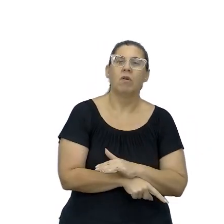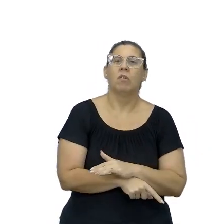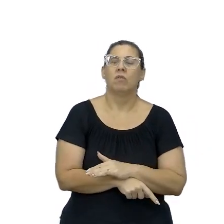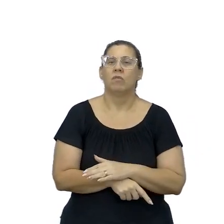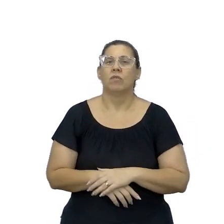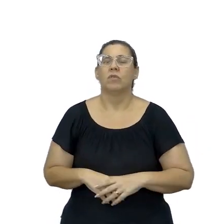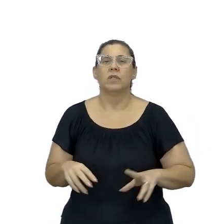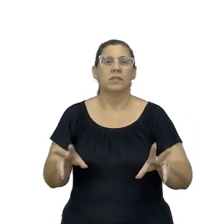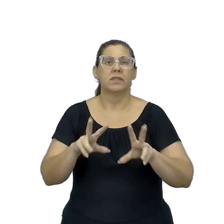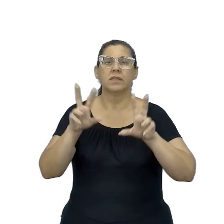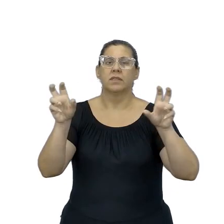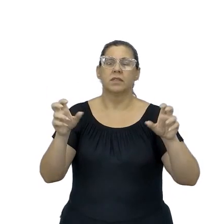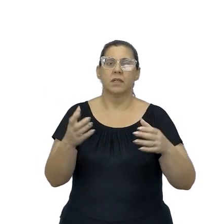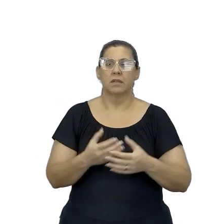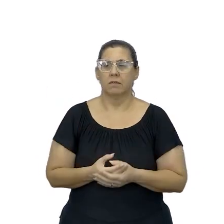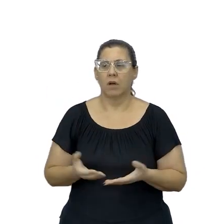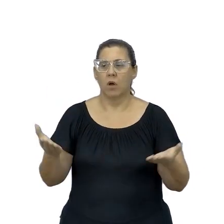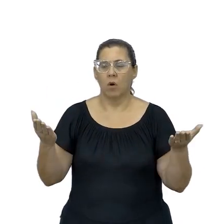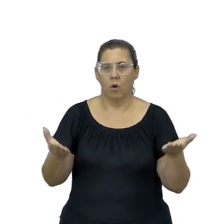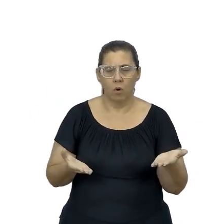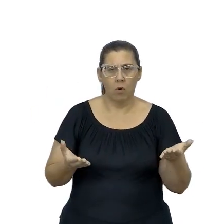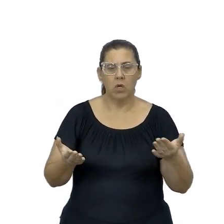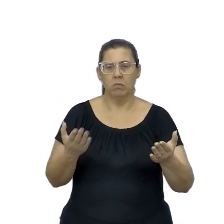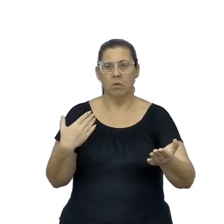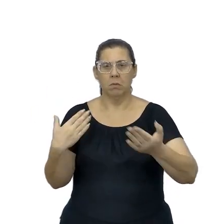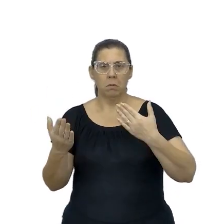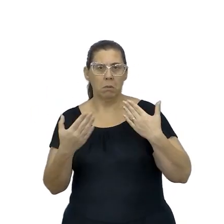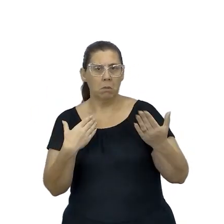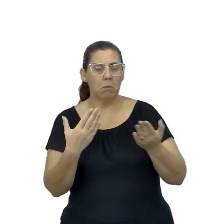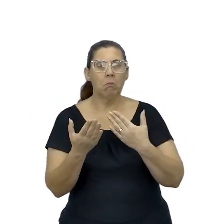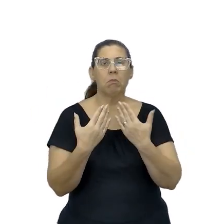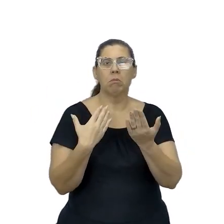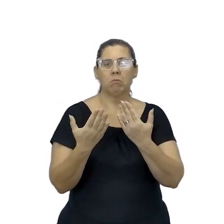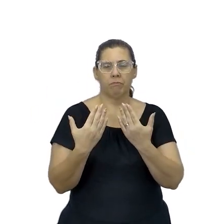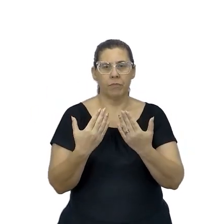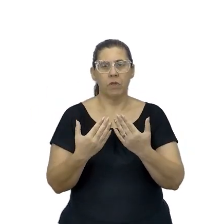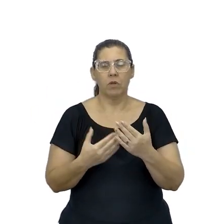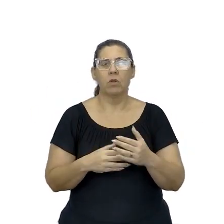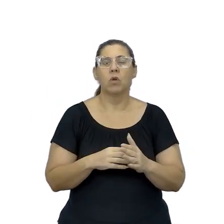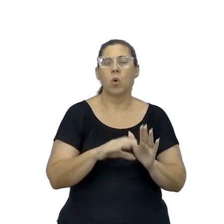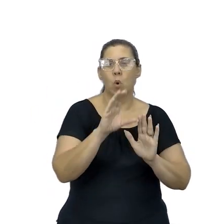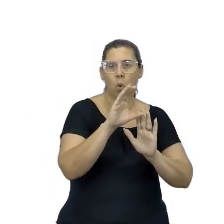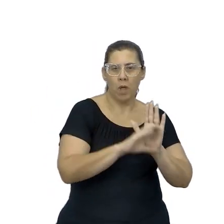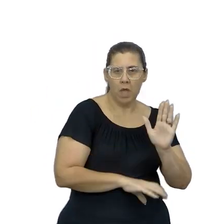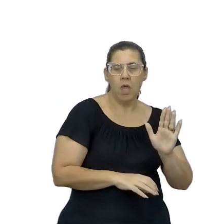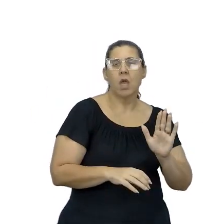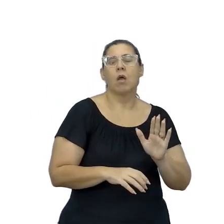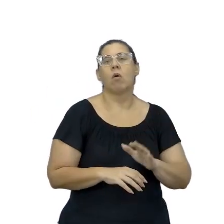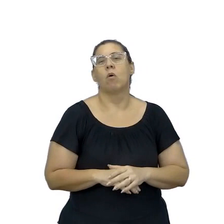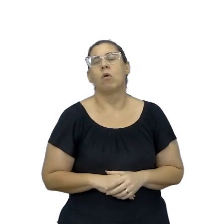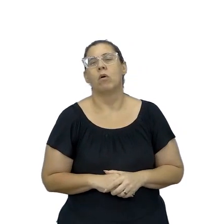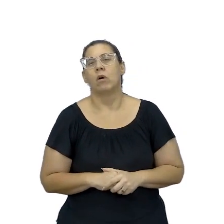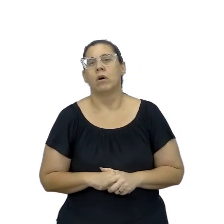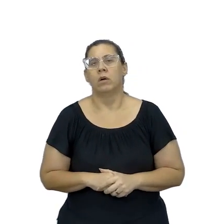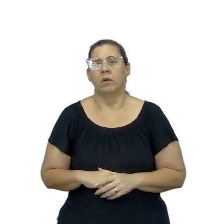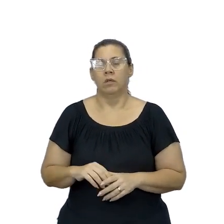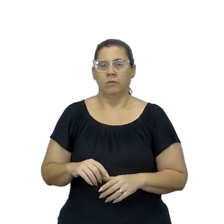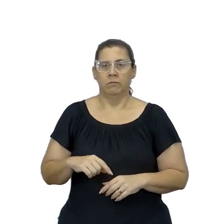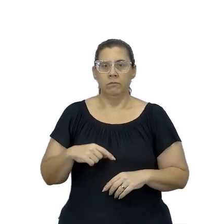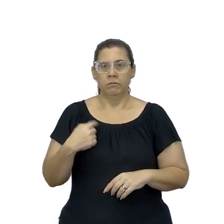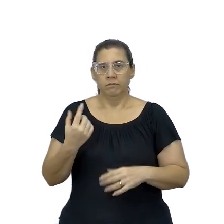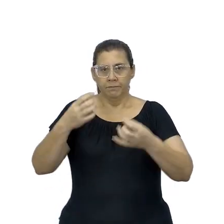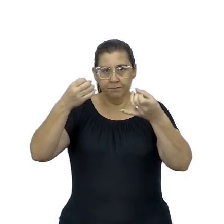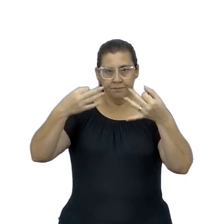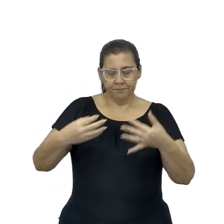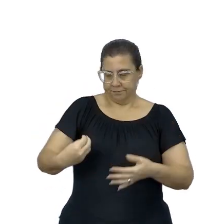nessa temática. E aí, hoje, para conversar sobre isso, currículo espiral, aprendizagem espiral, a gente vai falar um pouquinho